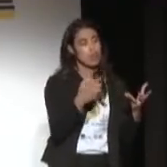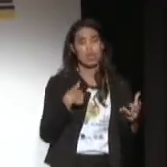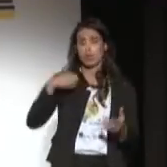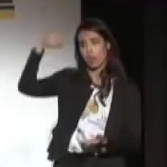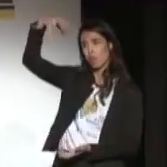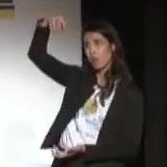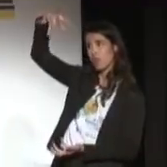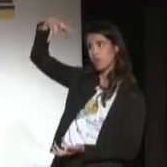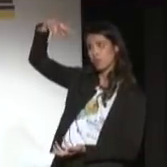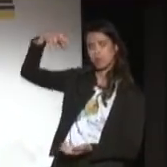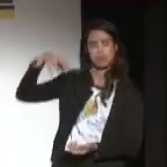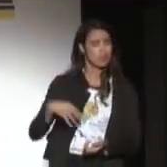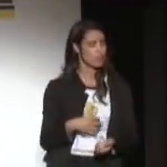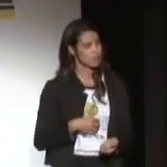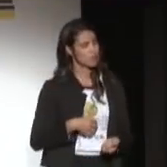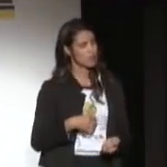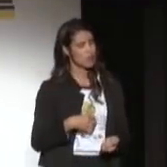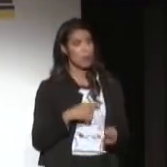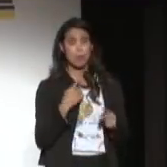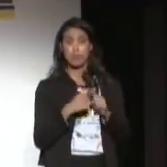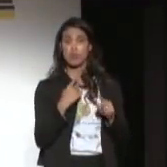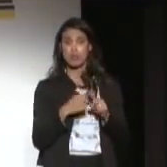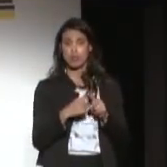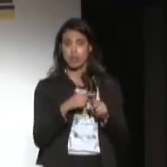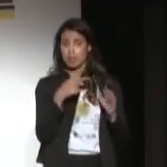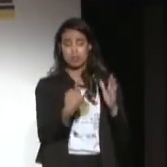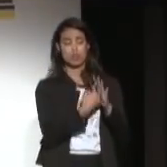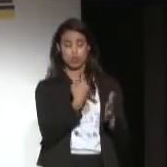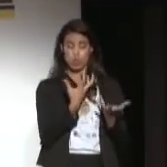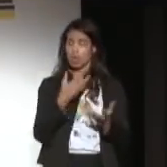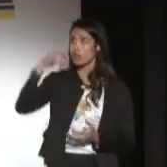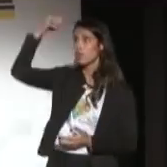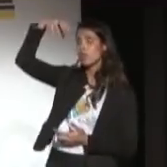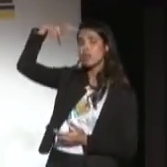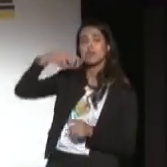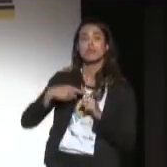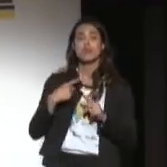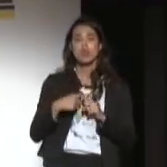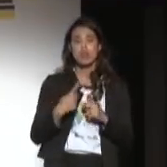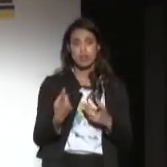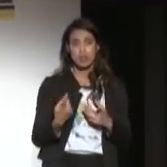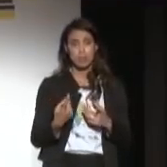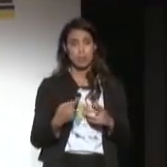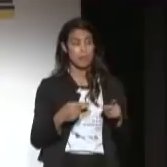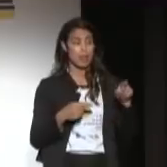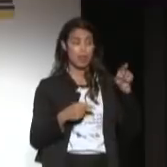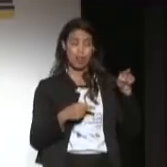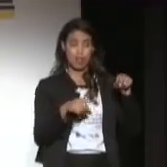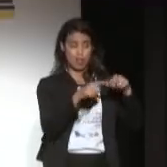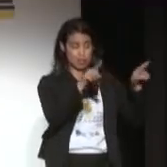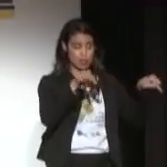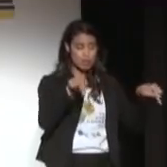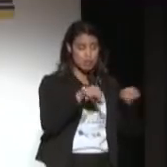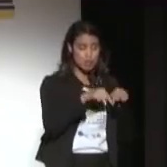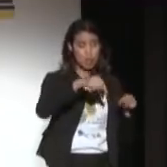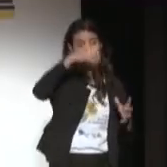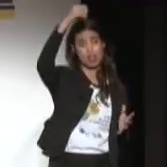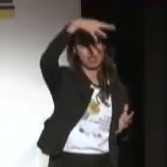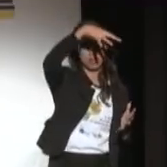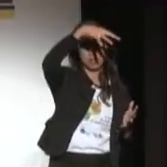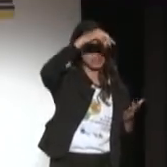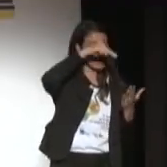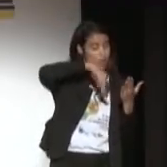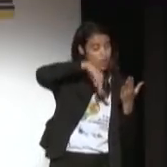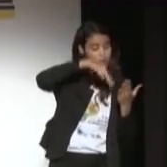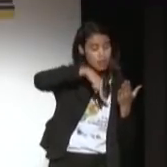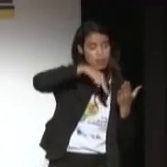meio da sala, tá? Ela não ajuda a que eles possam ler os textos que estão nos livros ou os textos que nós